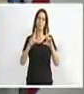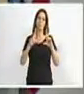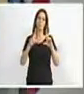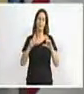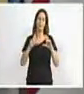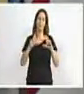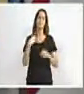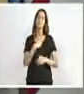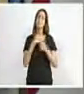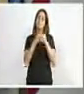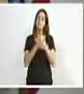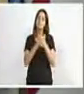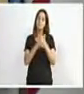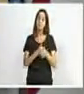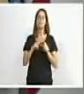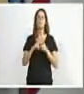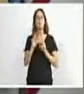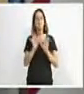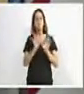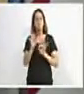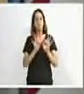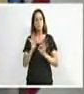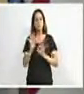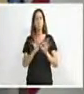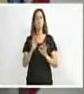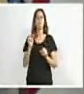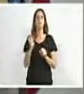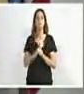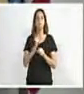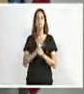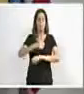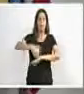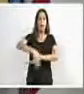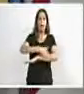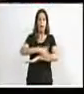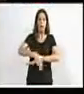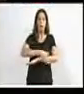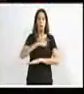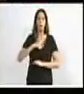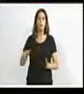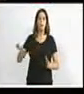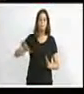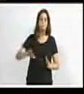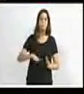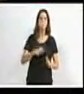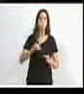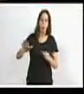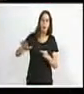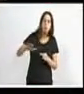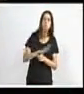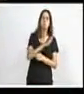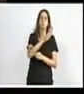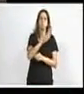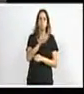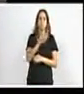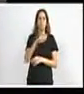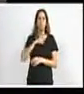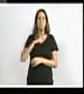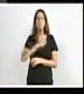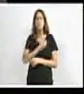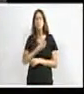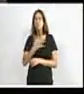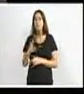estamos acompanhando as manutenções, operação tapa-buraco, em várias ruas da nossa cidade,